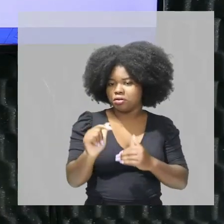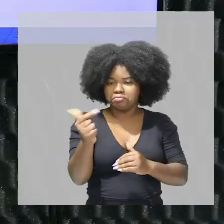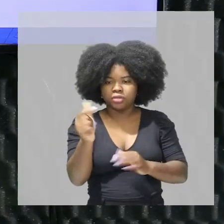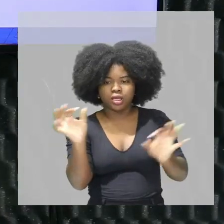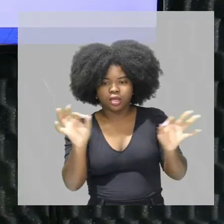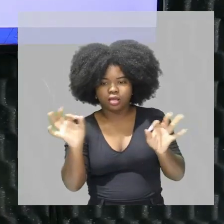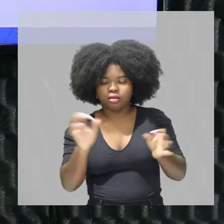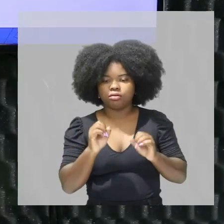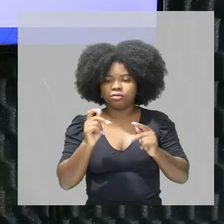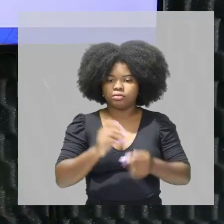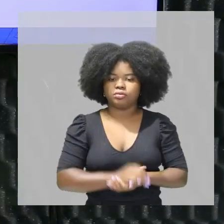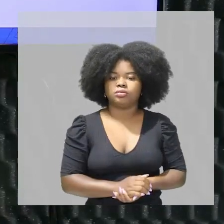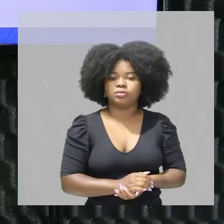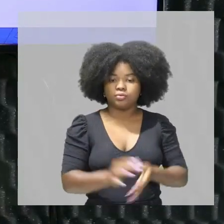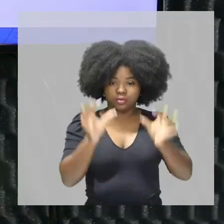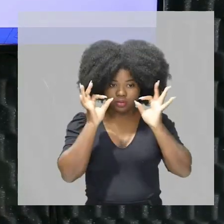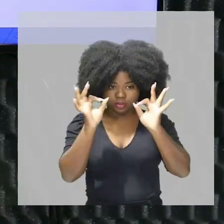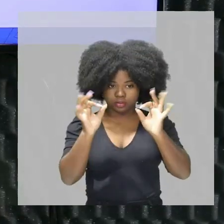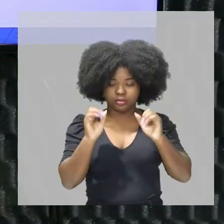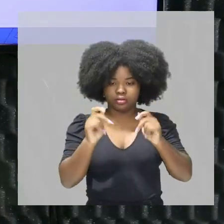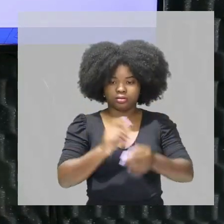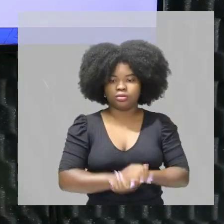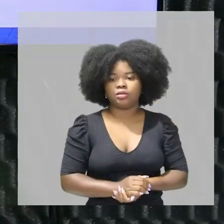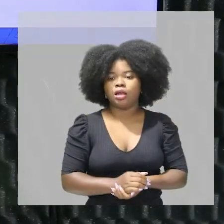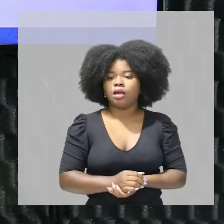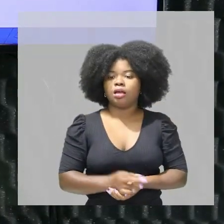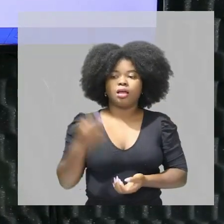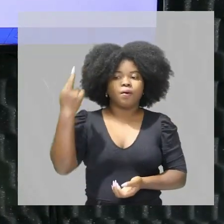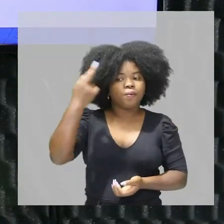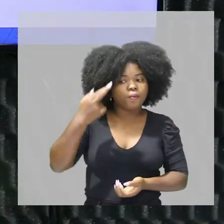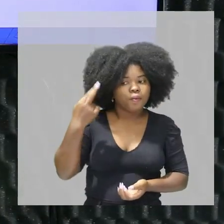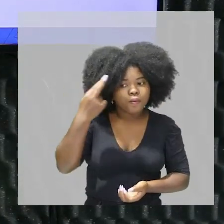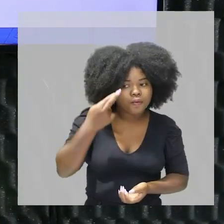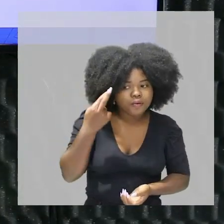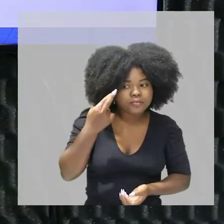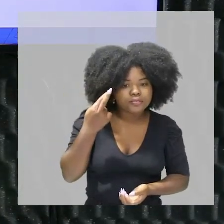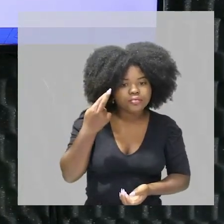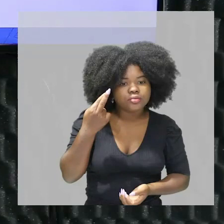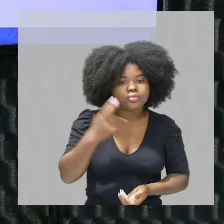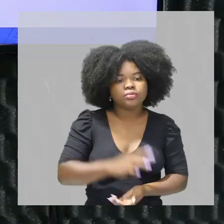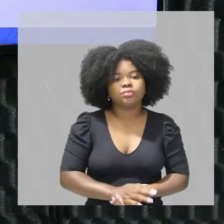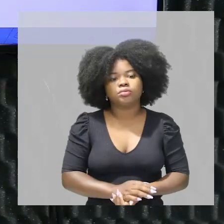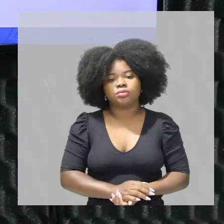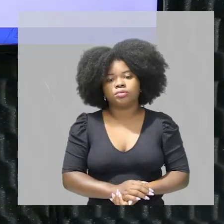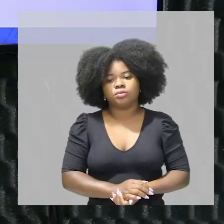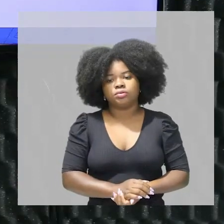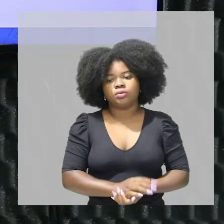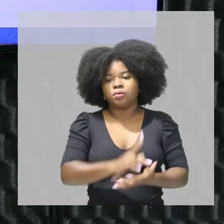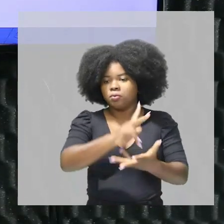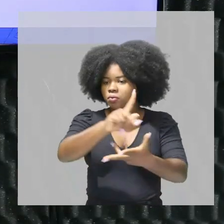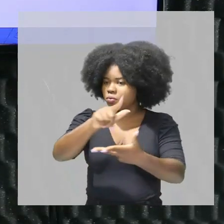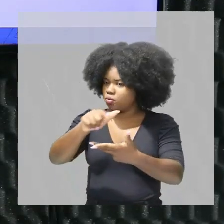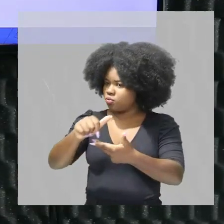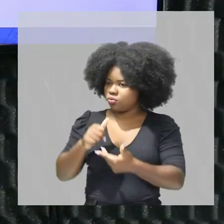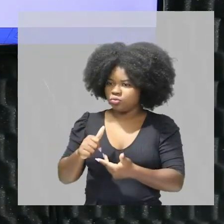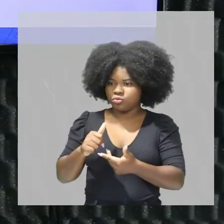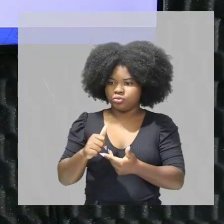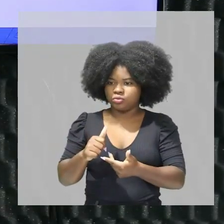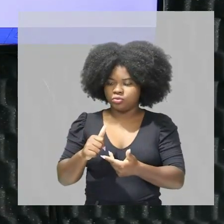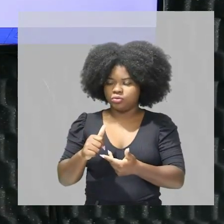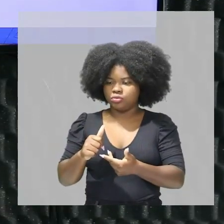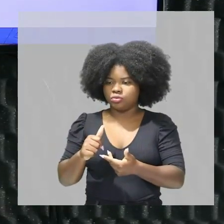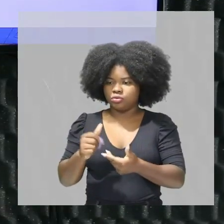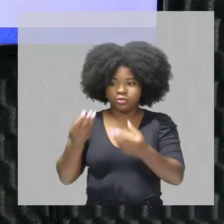nada vou te chamar atenção numa coisa no racionalismo a gente não apaga o mundo você percebe